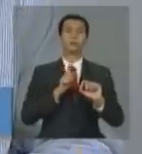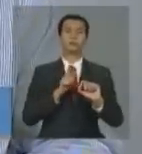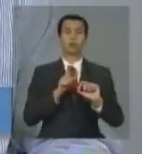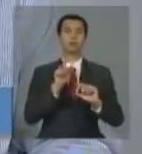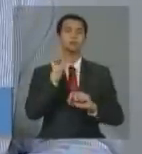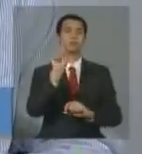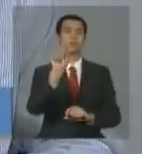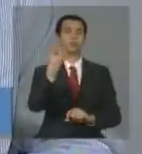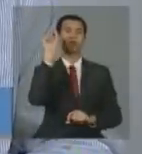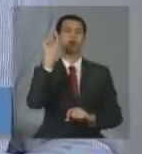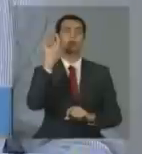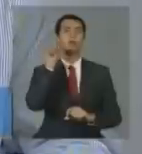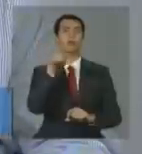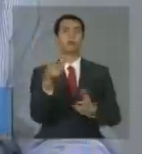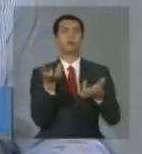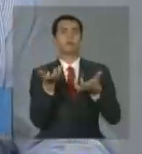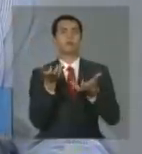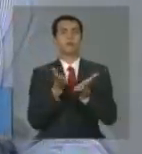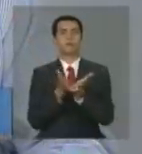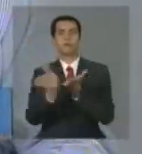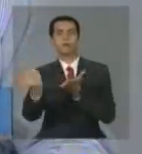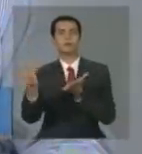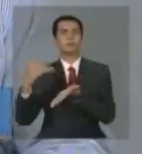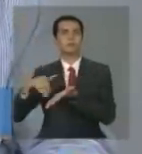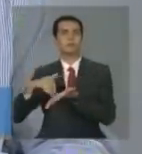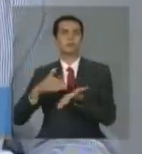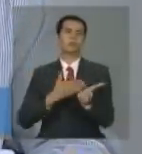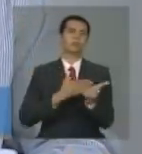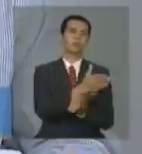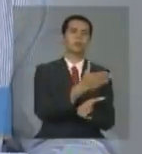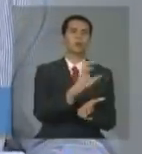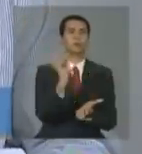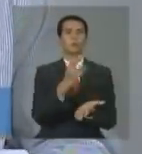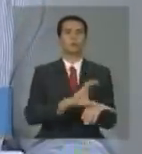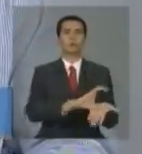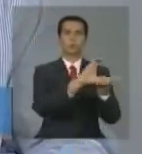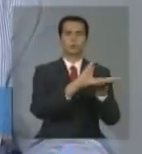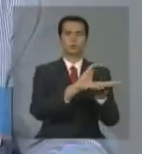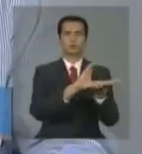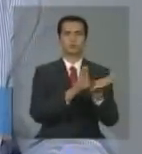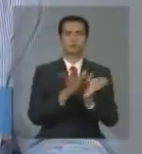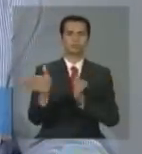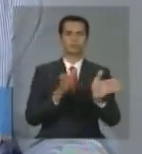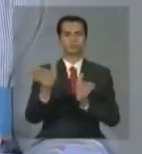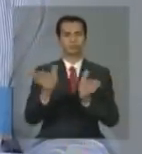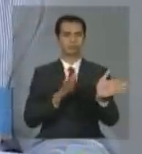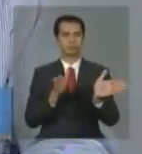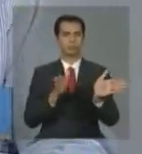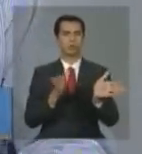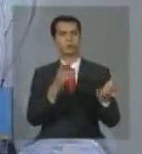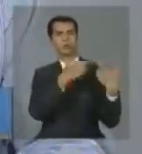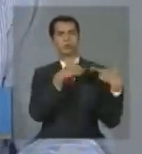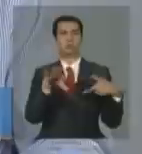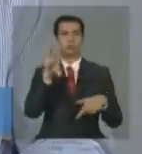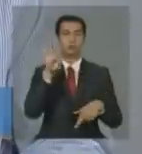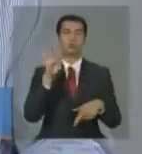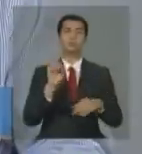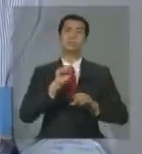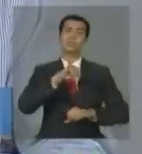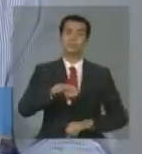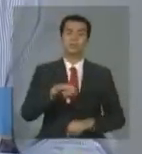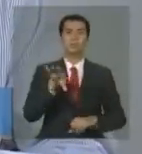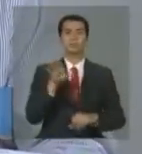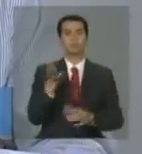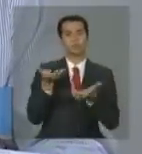administrador titular do conselho ou se ele quer ser o administrador titular da secretaria. Se ele optar por ser administrador titular